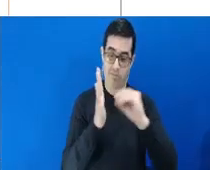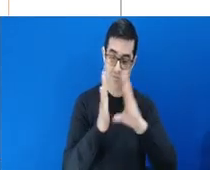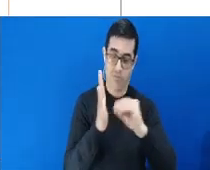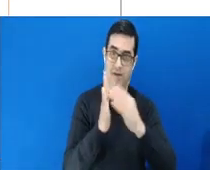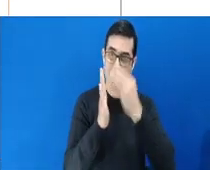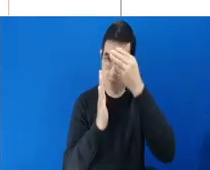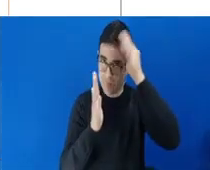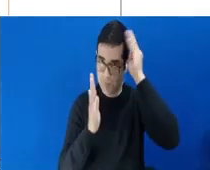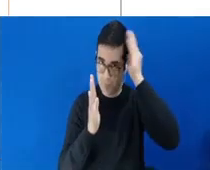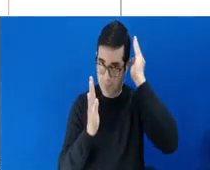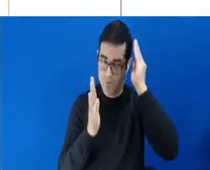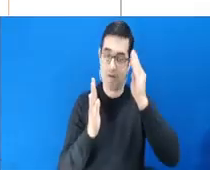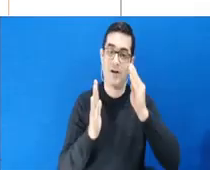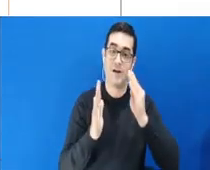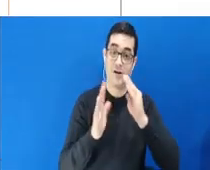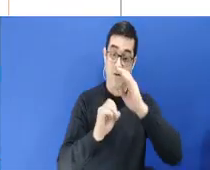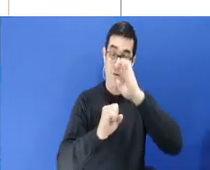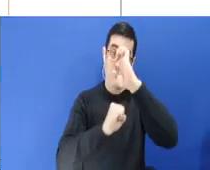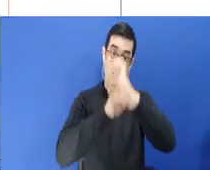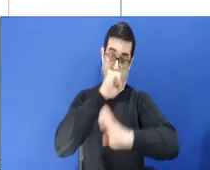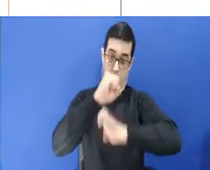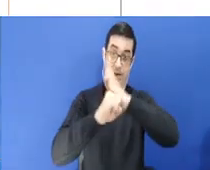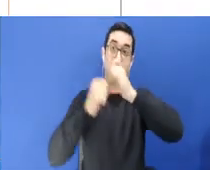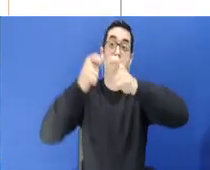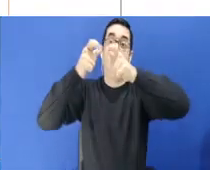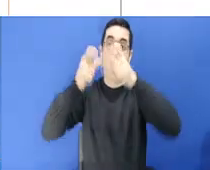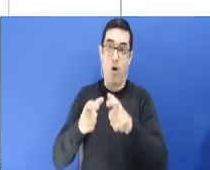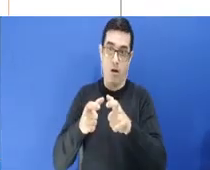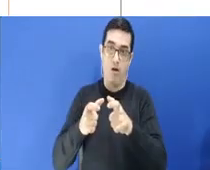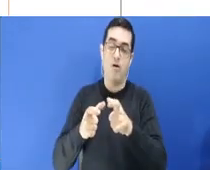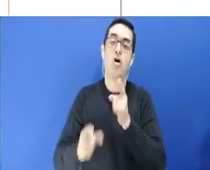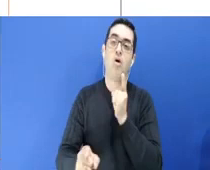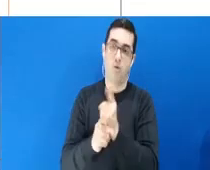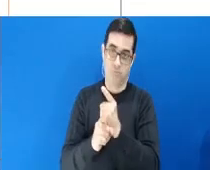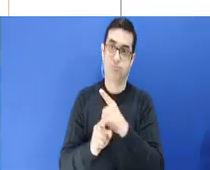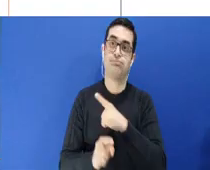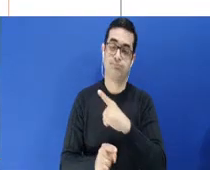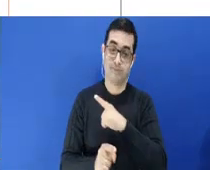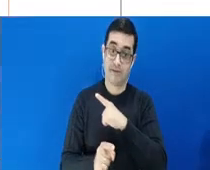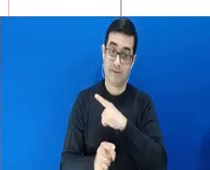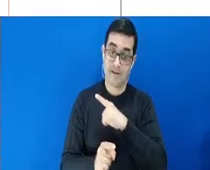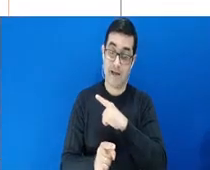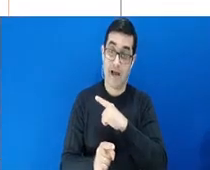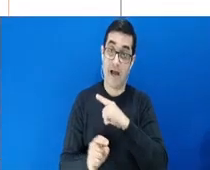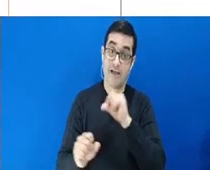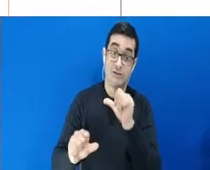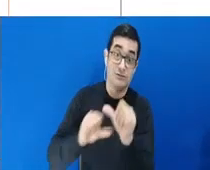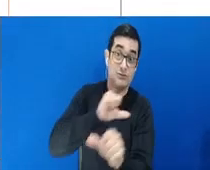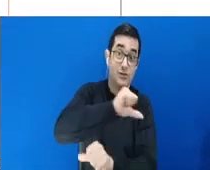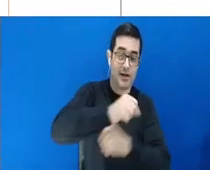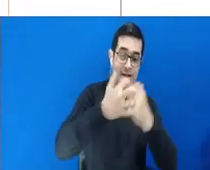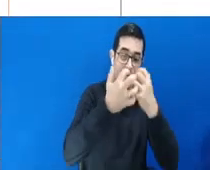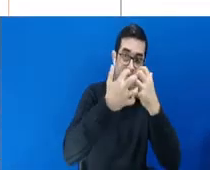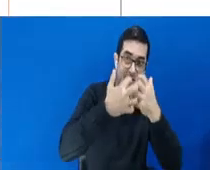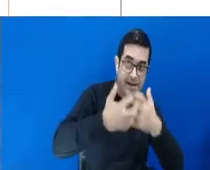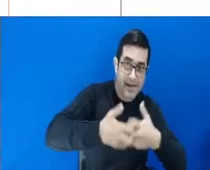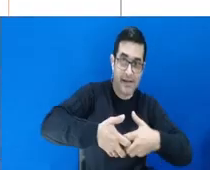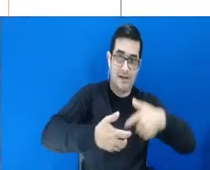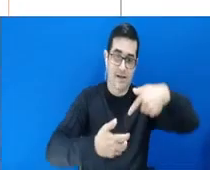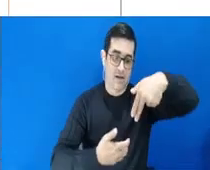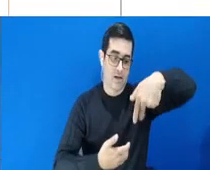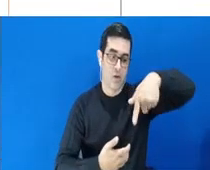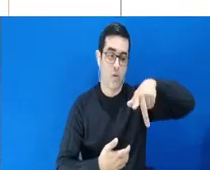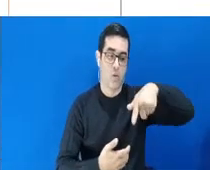é localizado, né? A gente entra na mecânica quântica, onde o elétron recebe uma característica